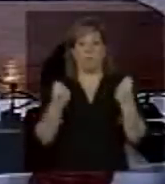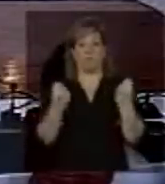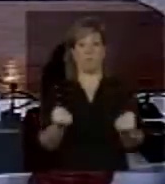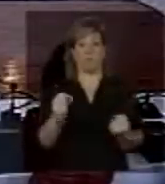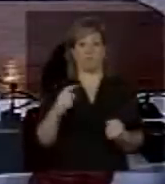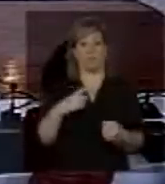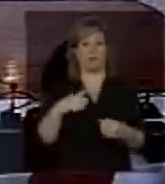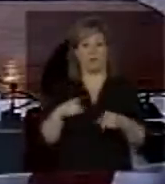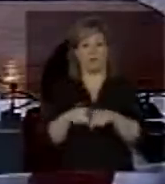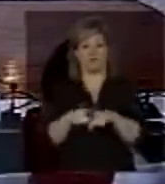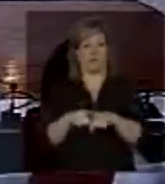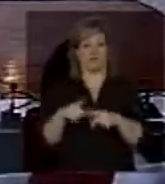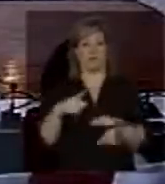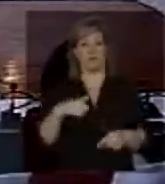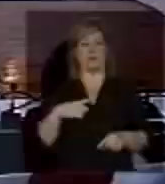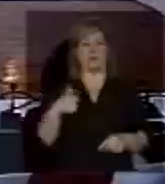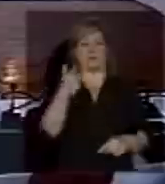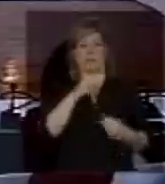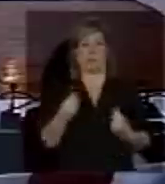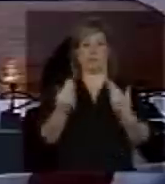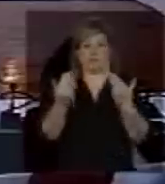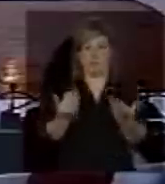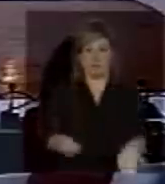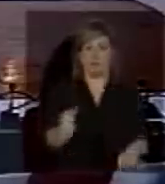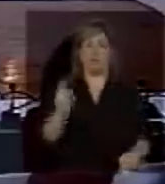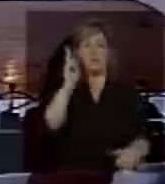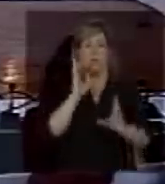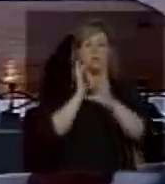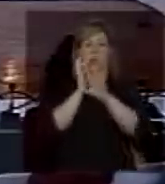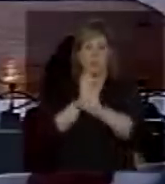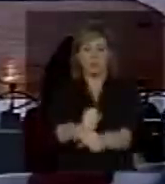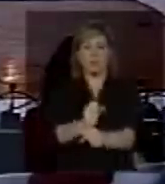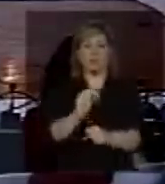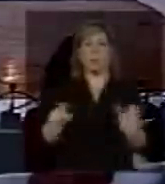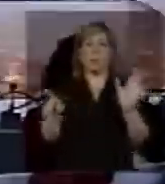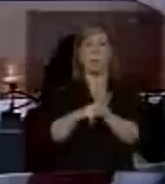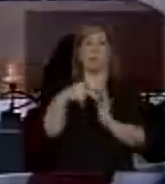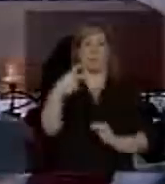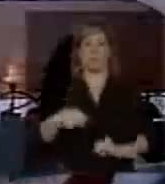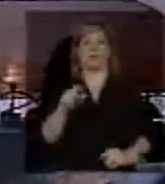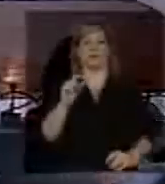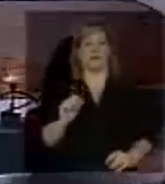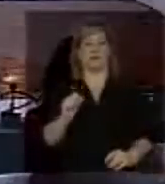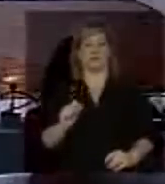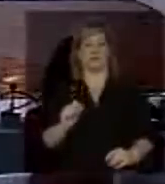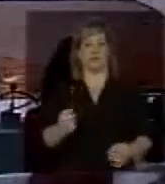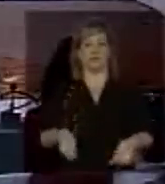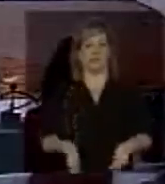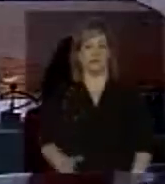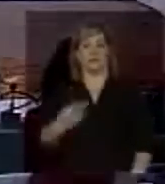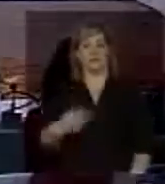forte que trazemos na formação da própria nacionalidade